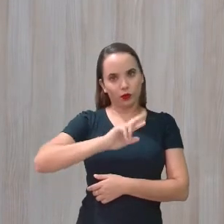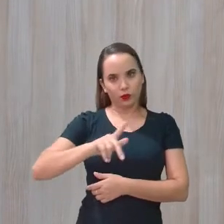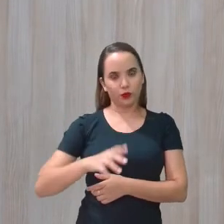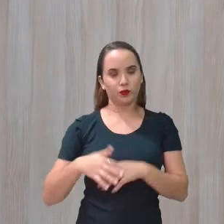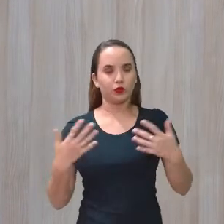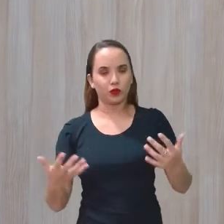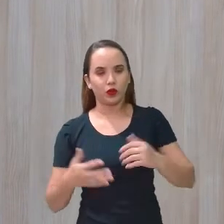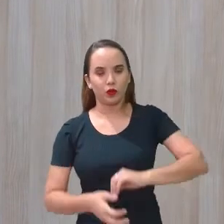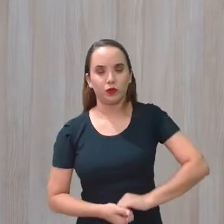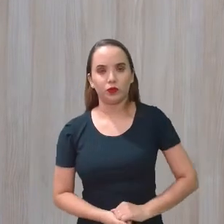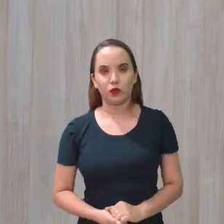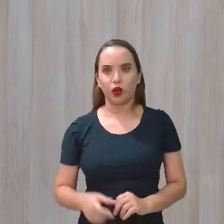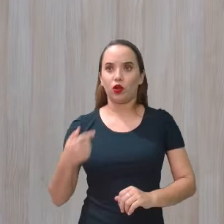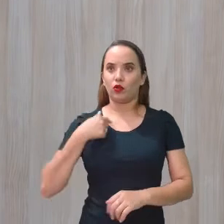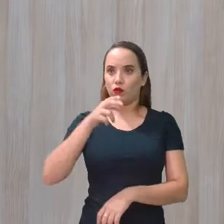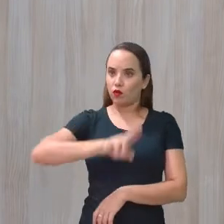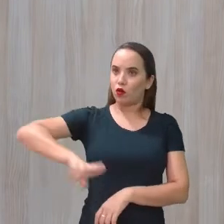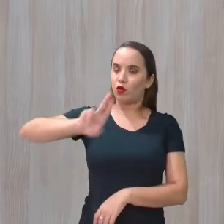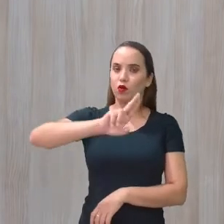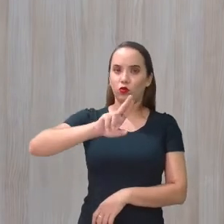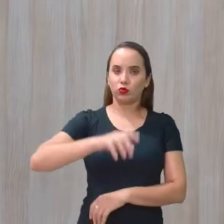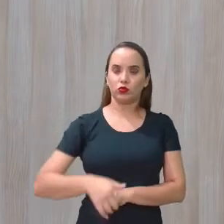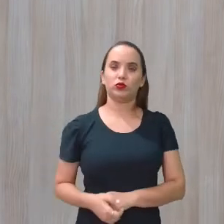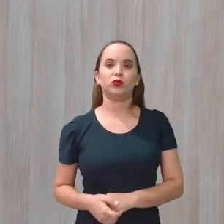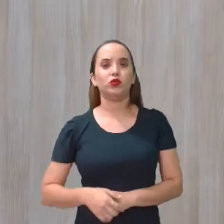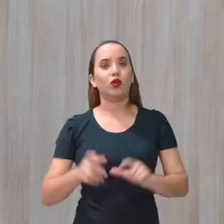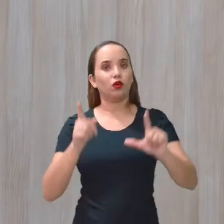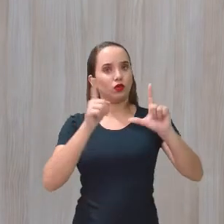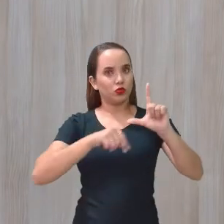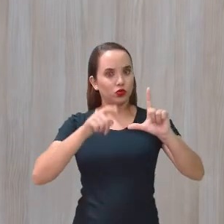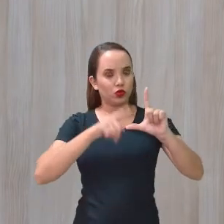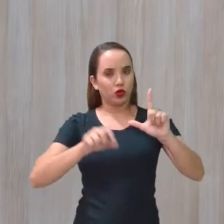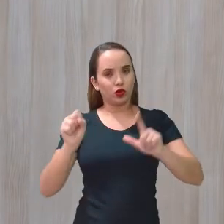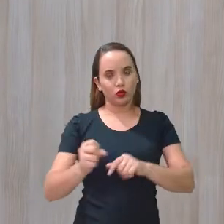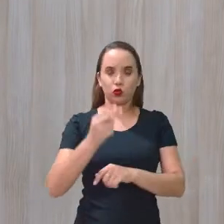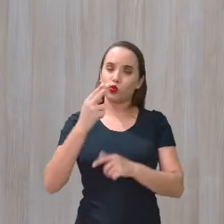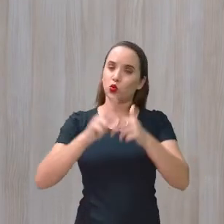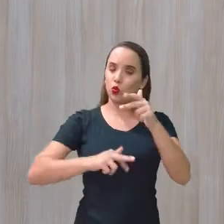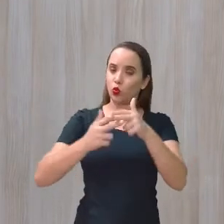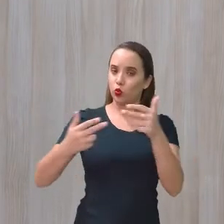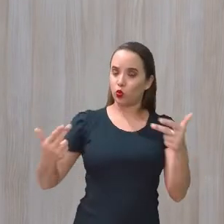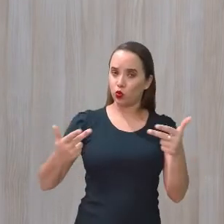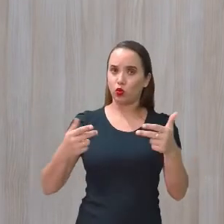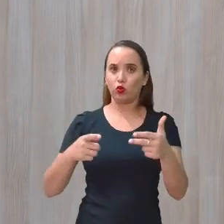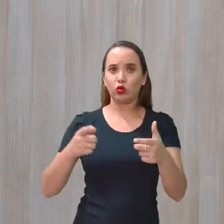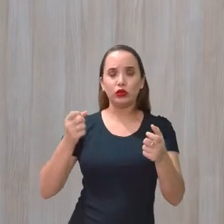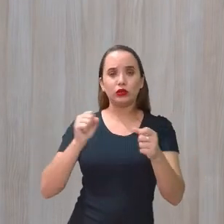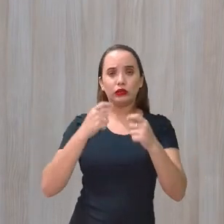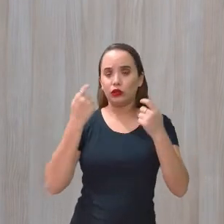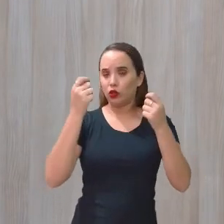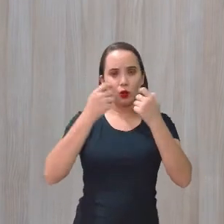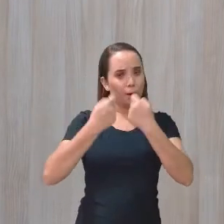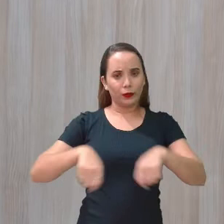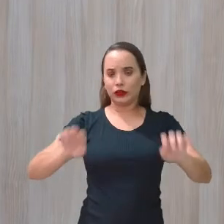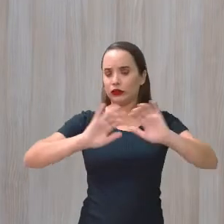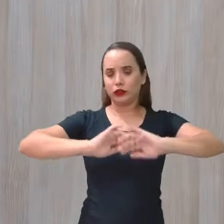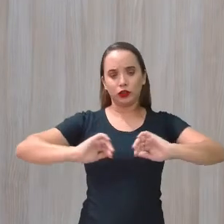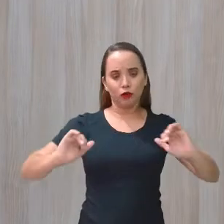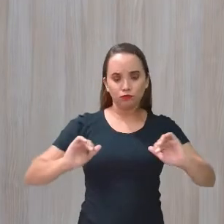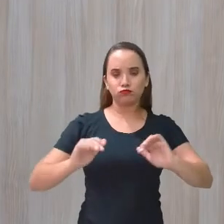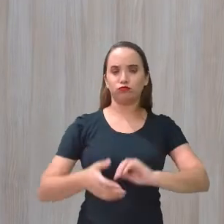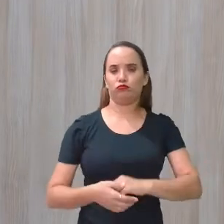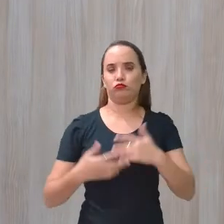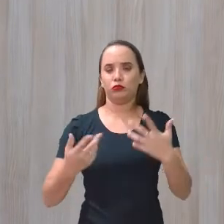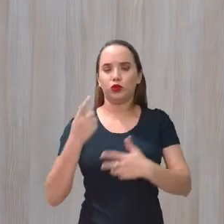fazer, vai utilizar, no caso aí, as letras ou os elementos, sem fazer essa distinção, tá bom? Então, o